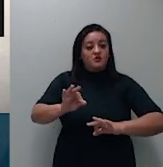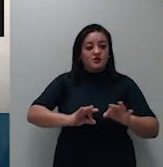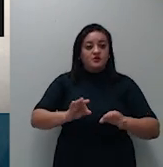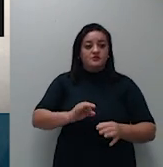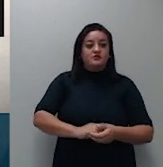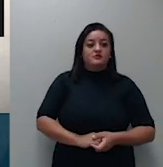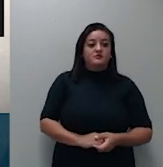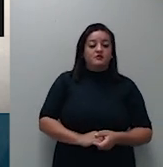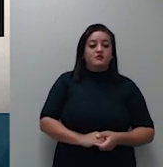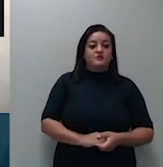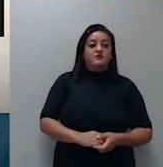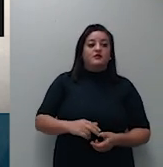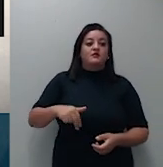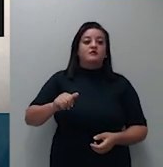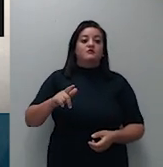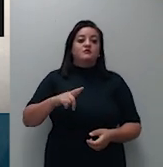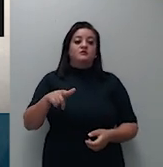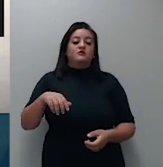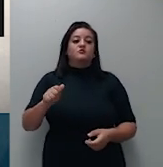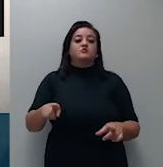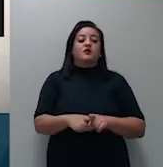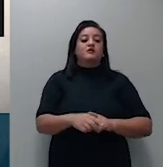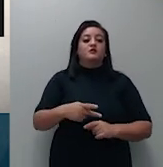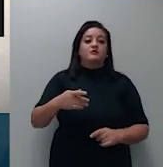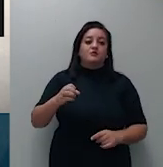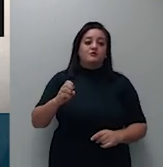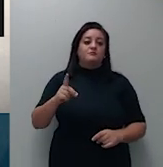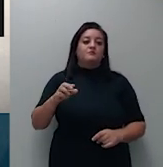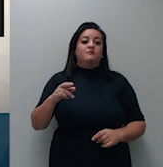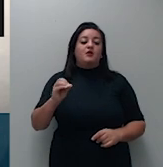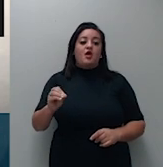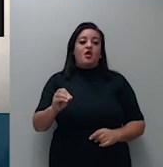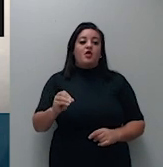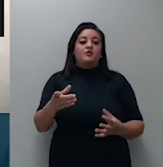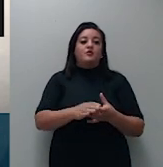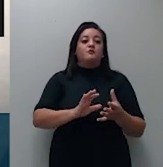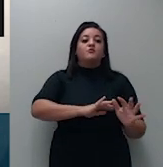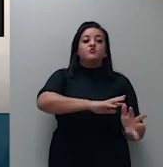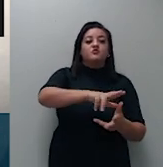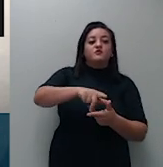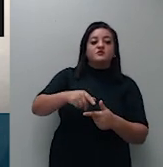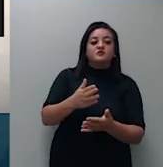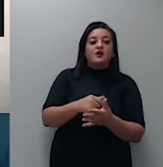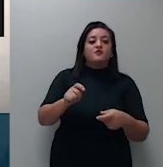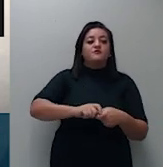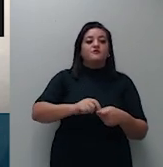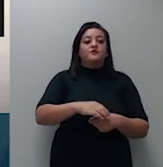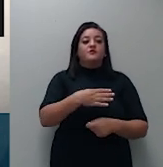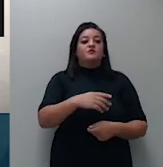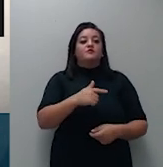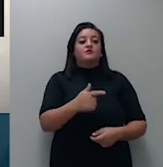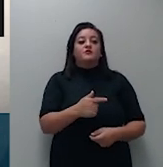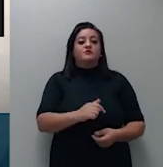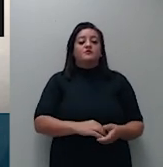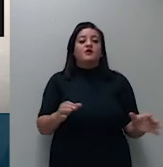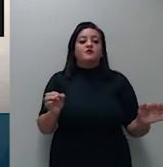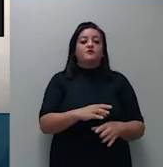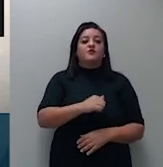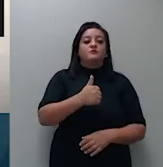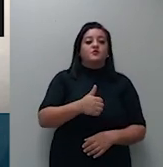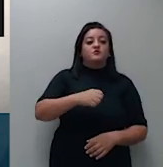formalmente Muse Pedro pelo regime da comunhão Universal que foi realizado em 47